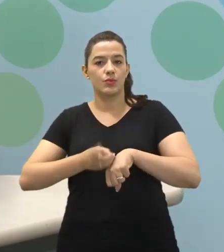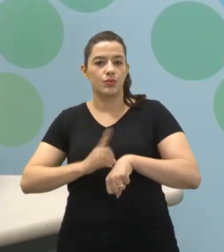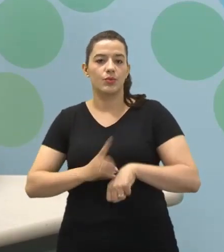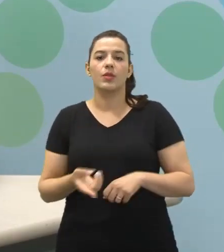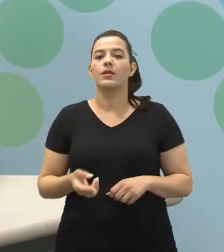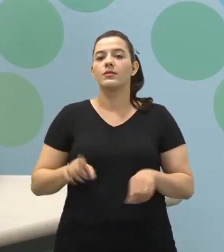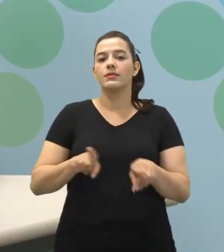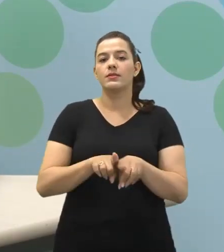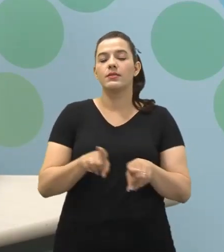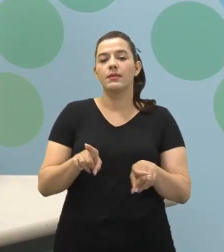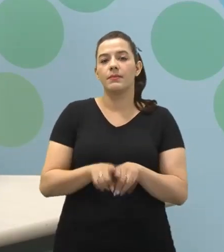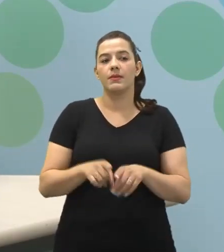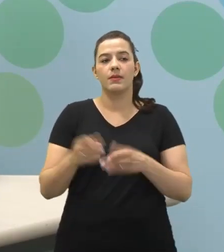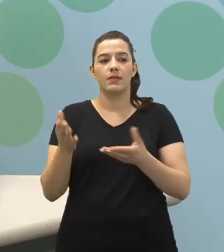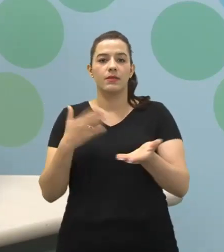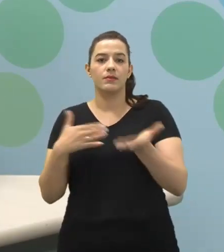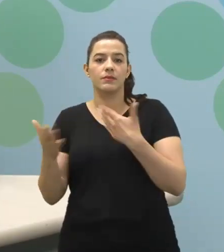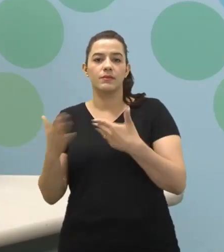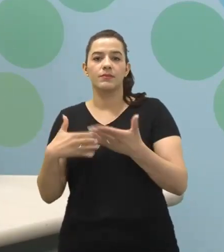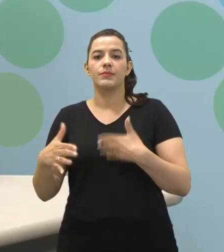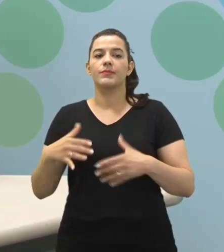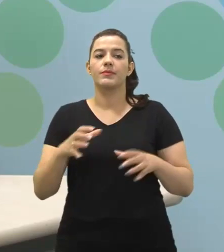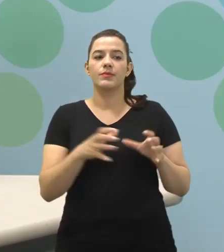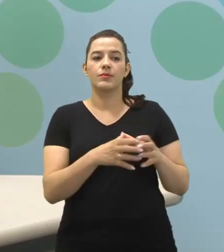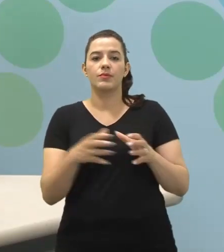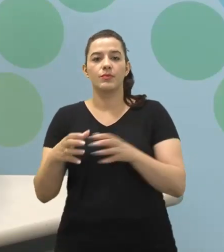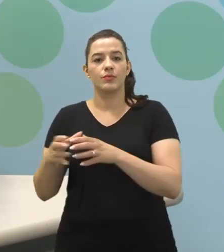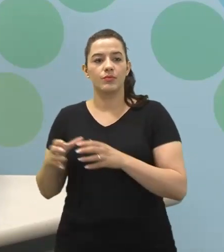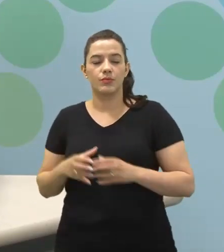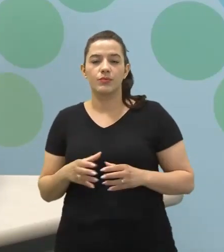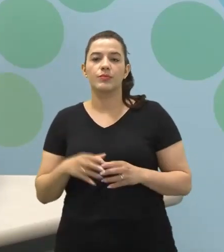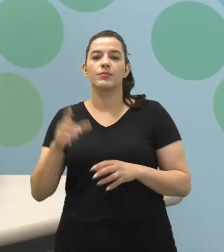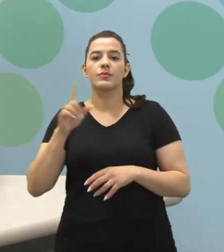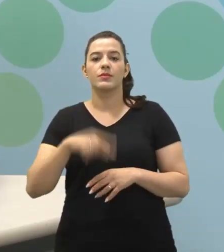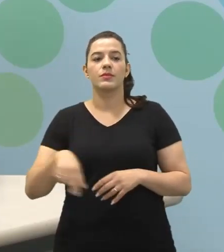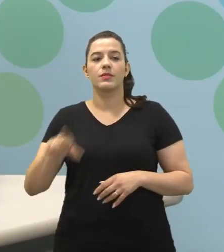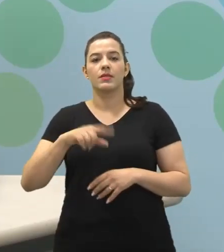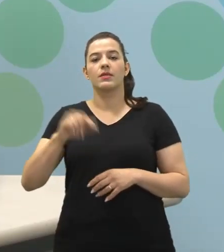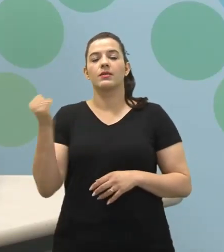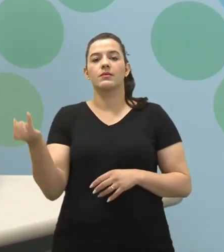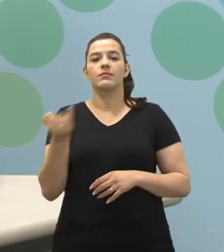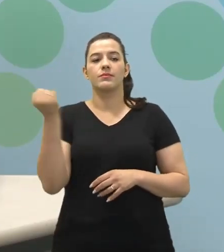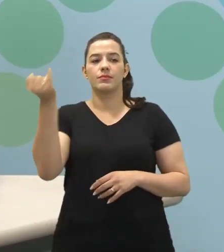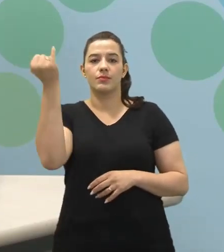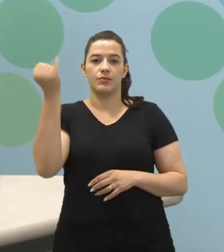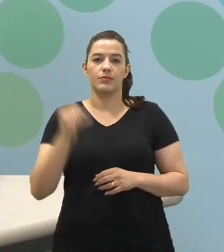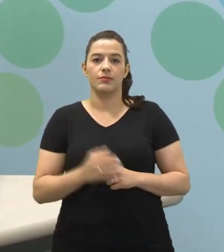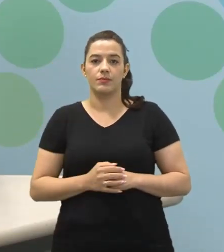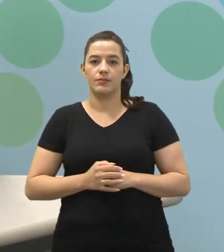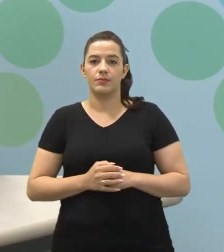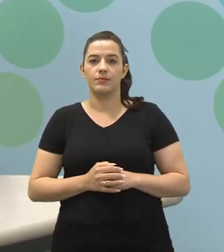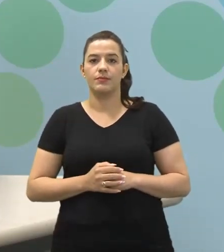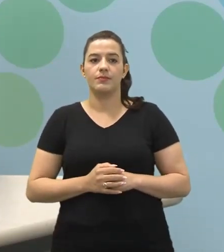a conversa entre os os pares né algo extremamente é